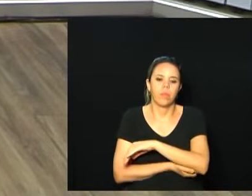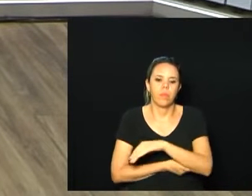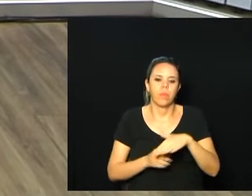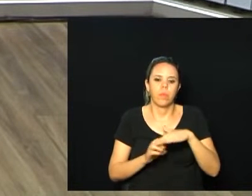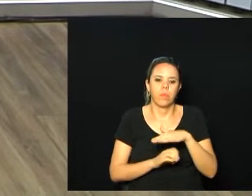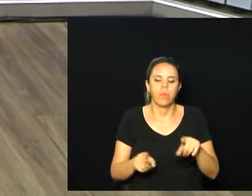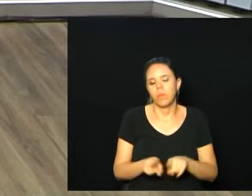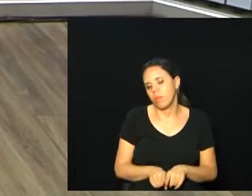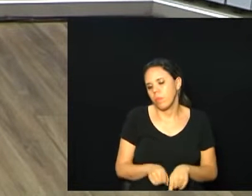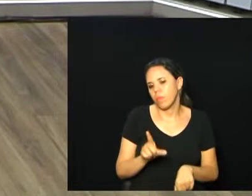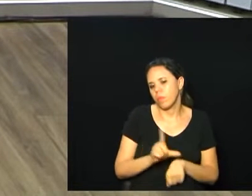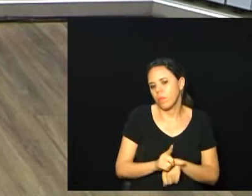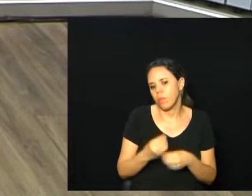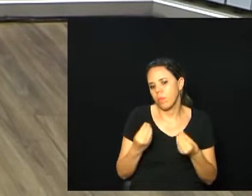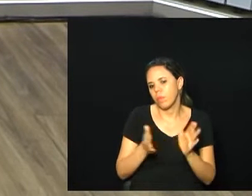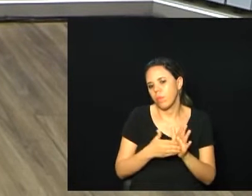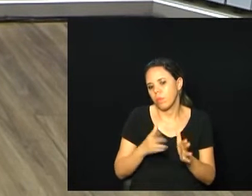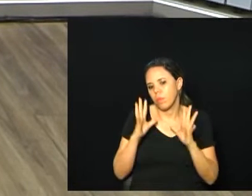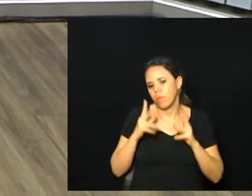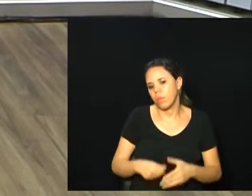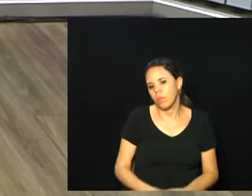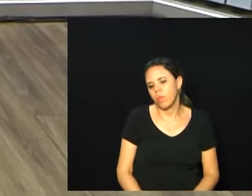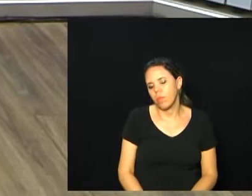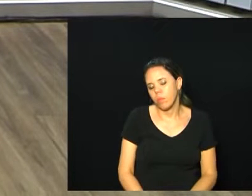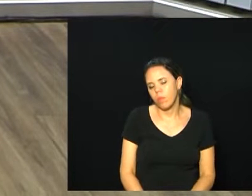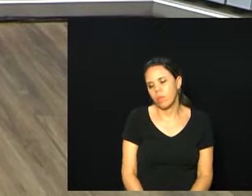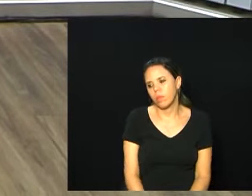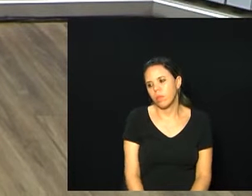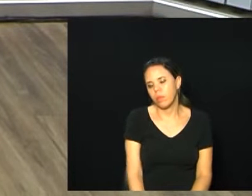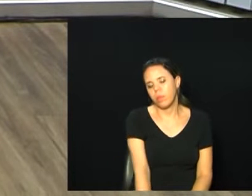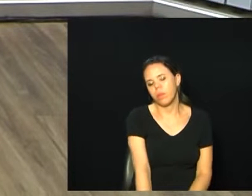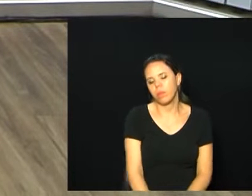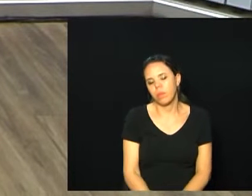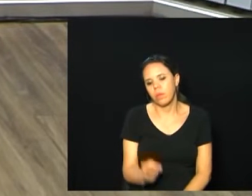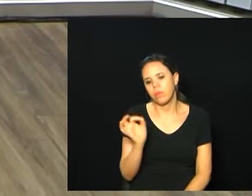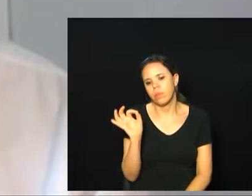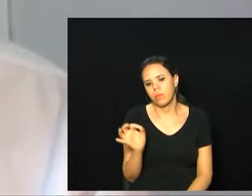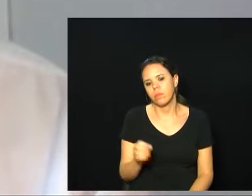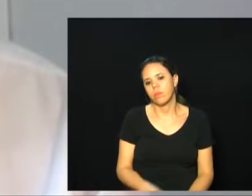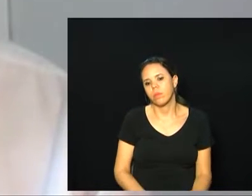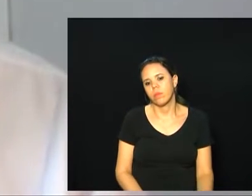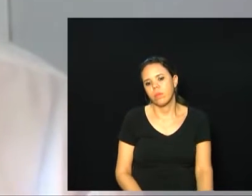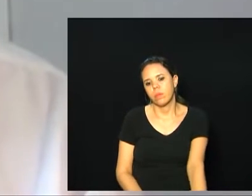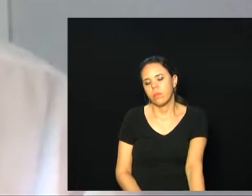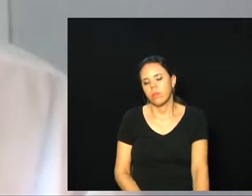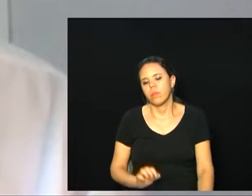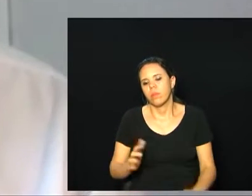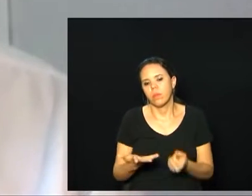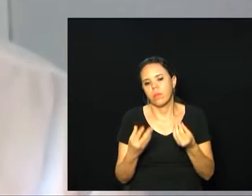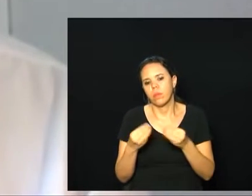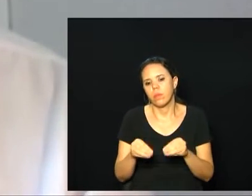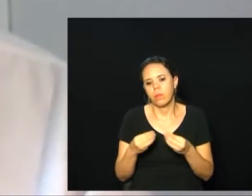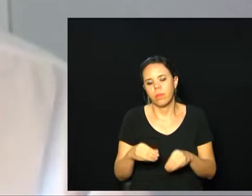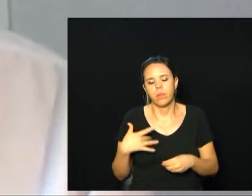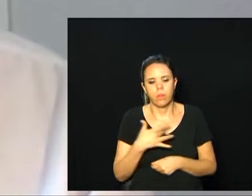estabelecimento também oferecendo mais higiene? Com certeza. A gente sabe que a pandemia afetou muito a